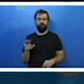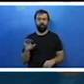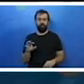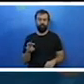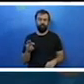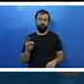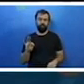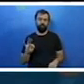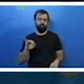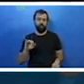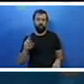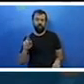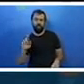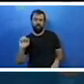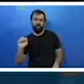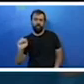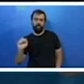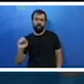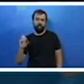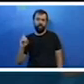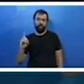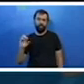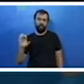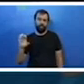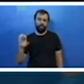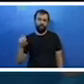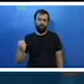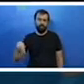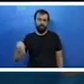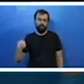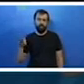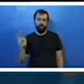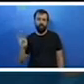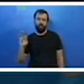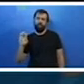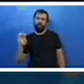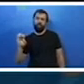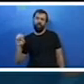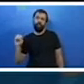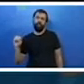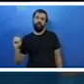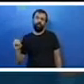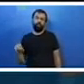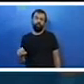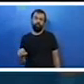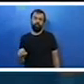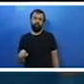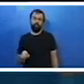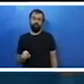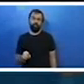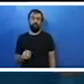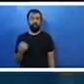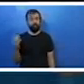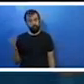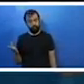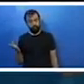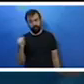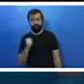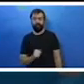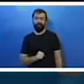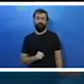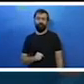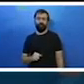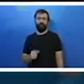Tiradentes? Sobrou para o Tiradentes, pessoal. Bom, talvez seja preciso eu conseguir